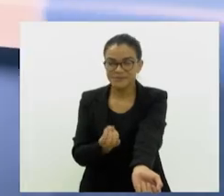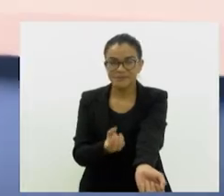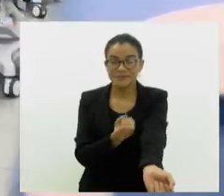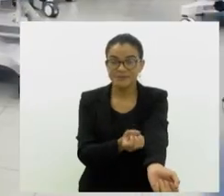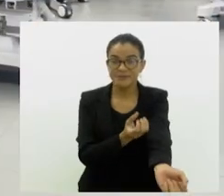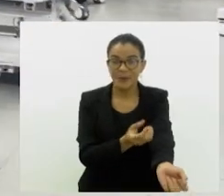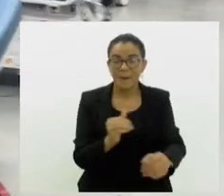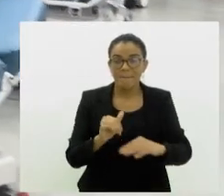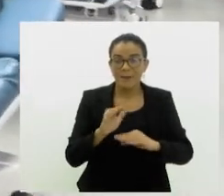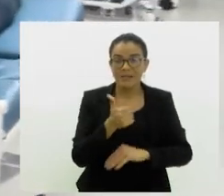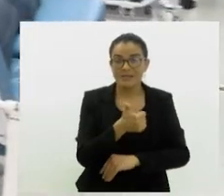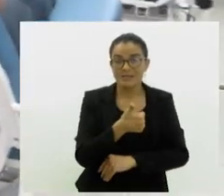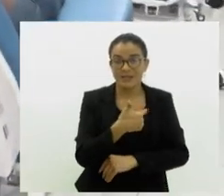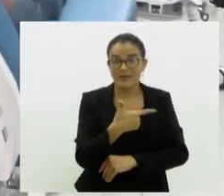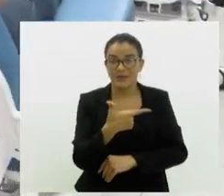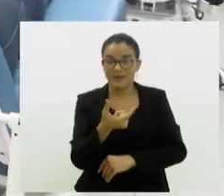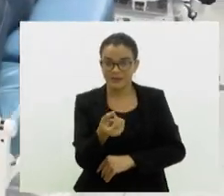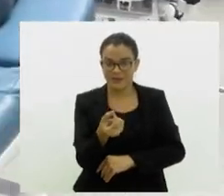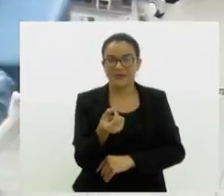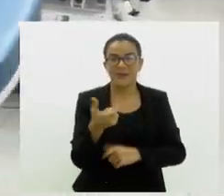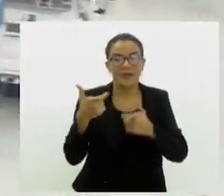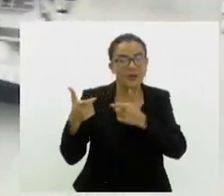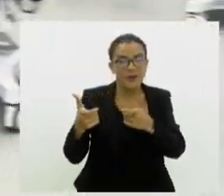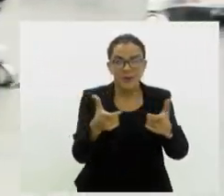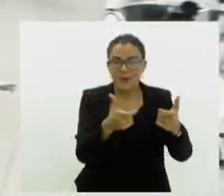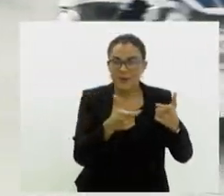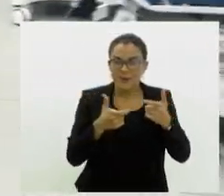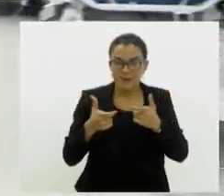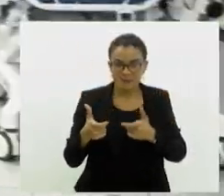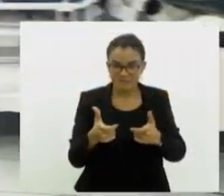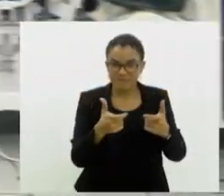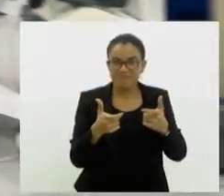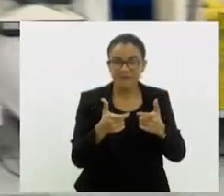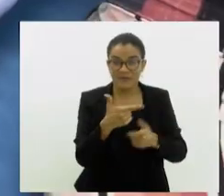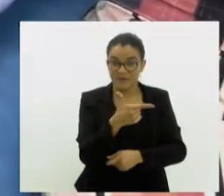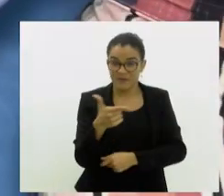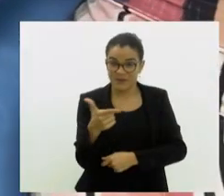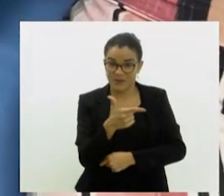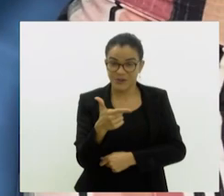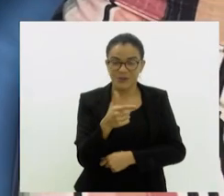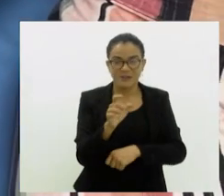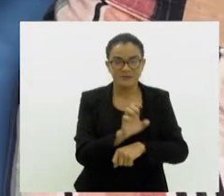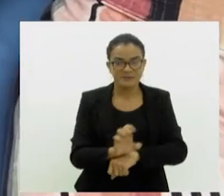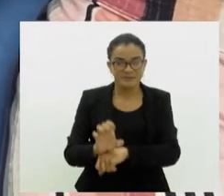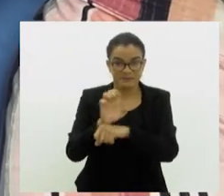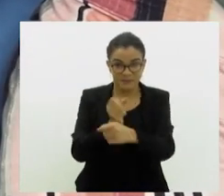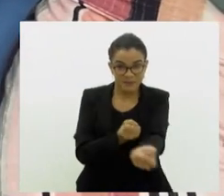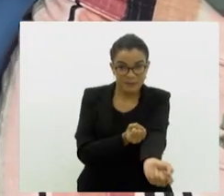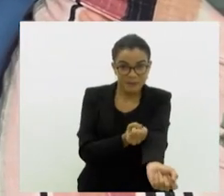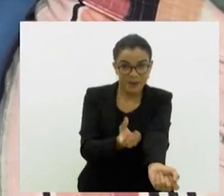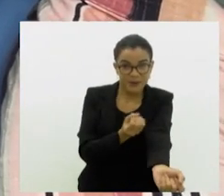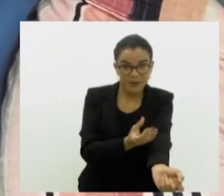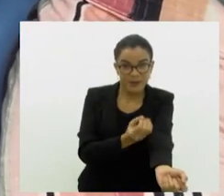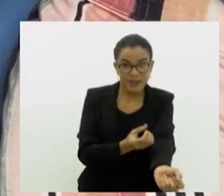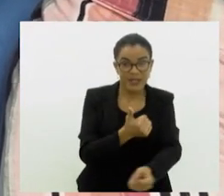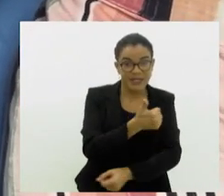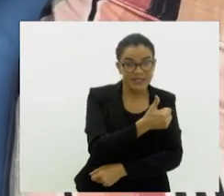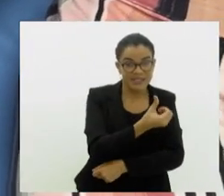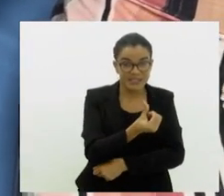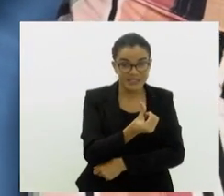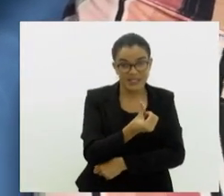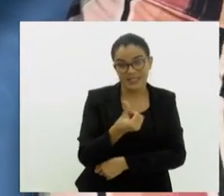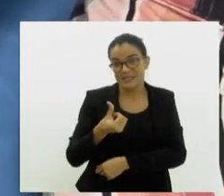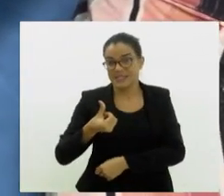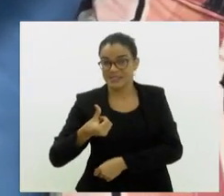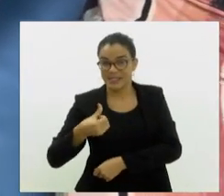envolver mais de 120 pontos de coleta, que estarão mobilizados em 22 estados. para doar, é preciso ter entre 16